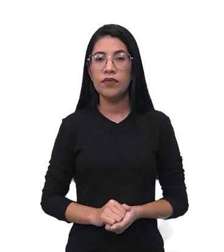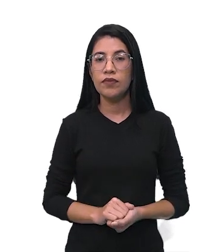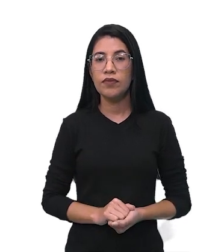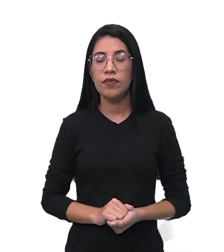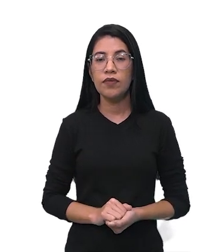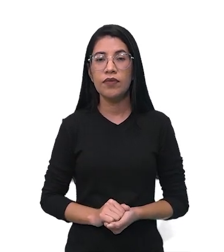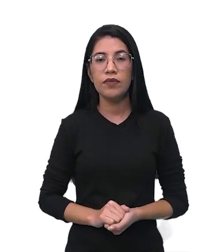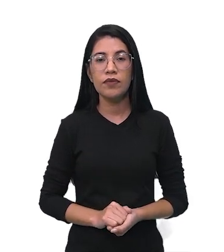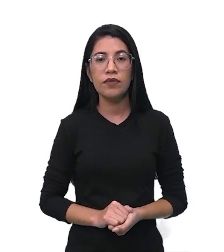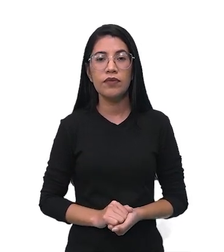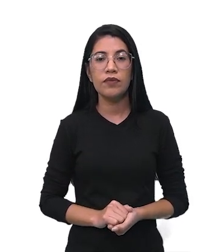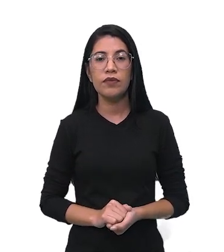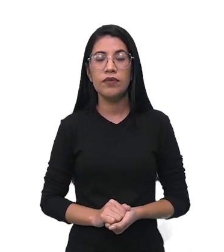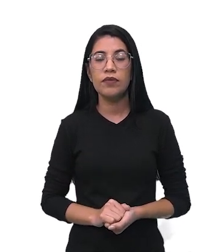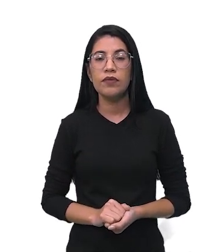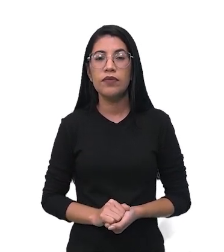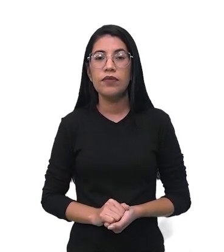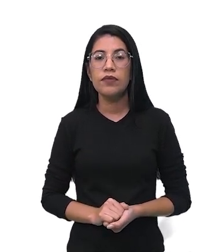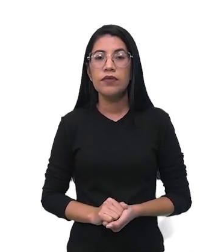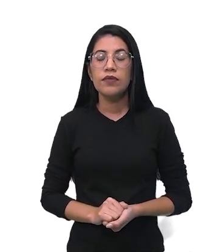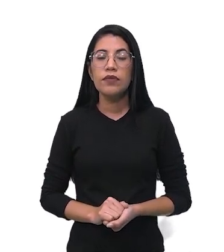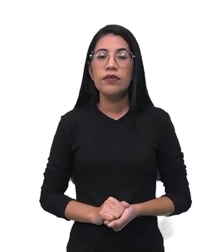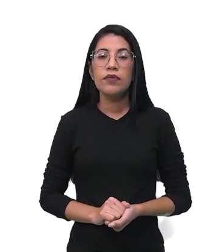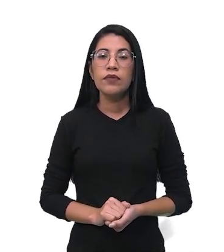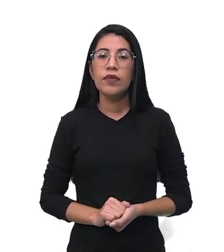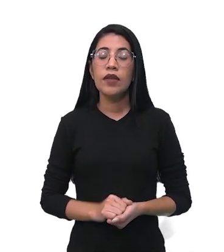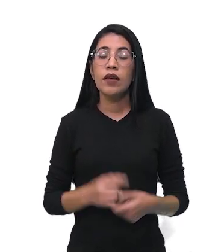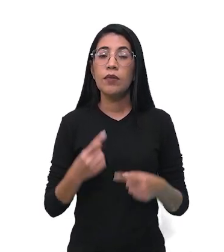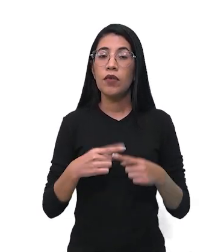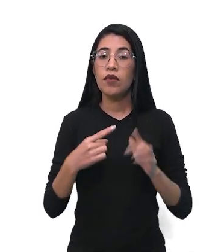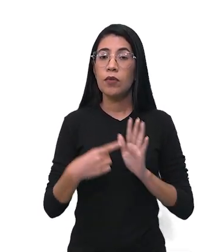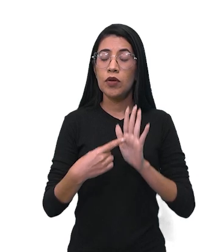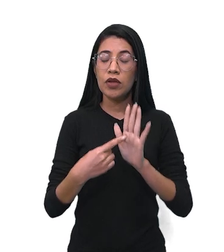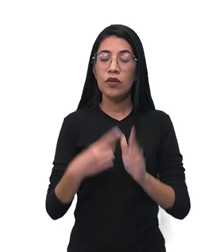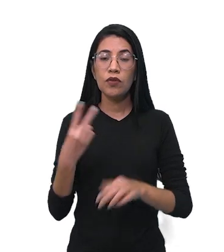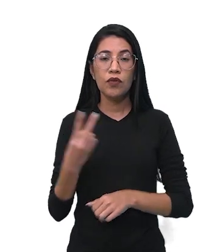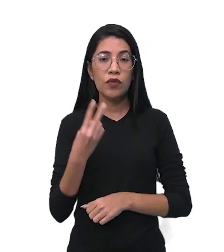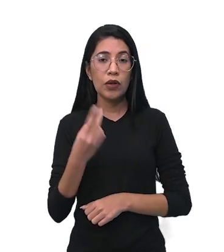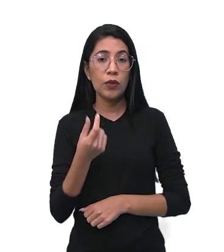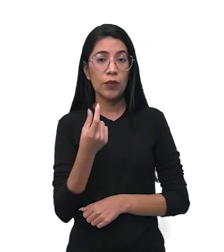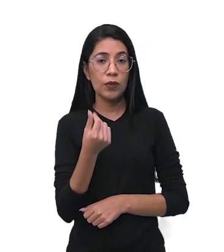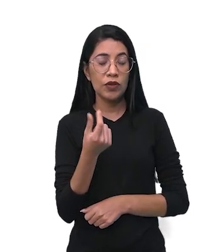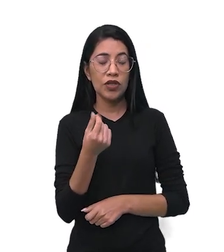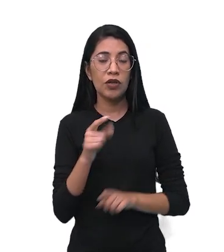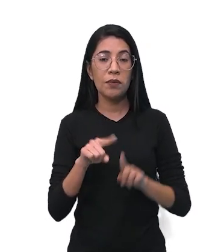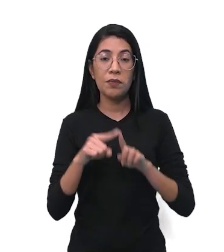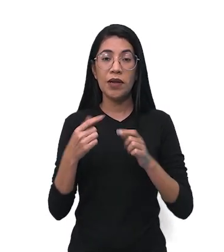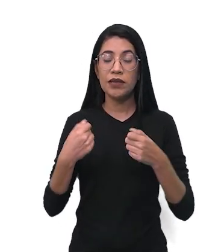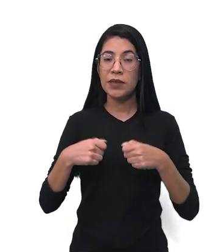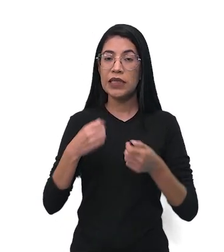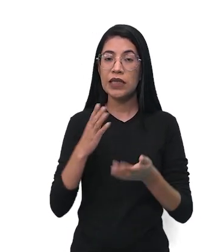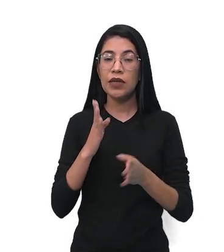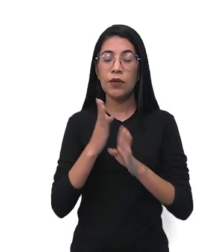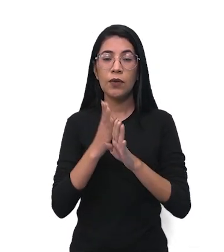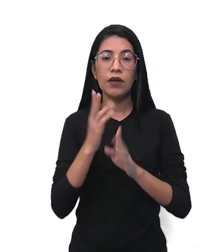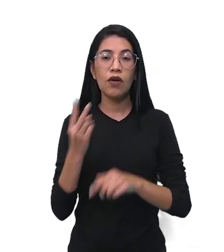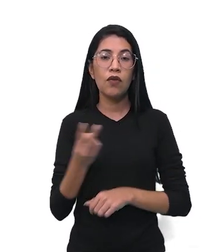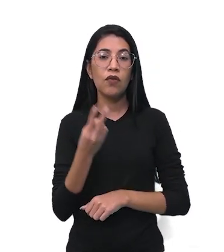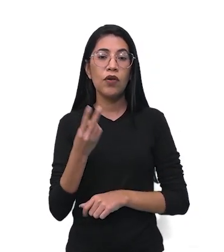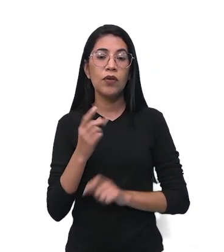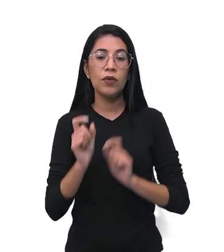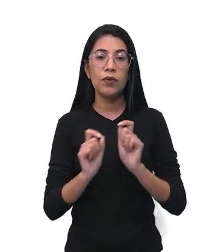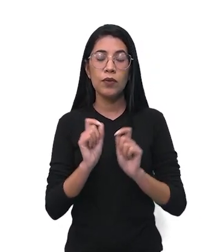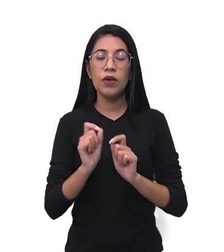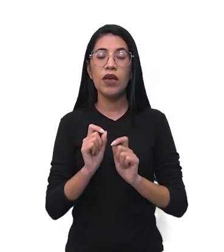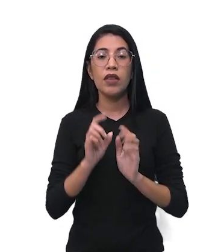de desconto, tá bom? Porque foi dado o valor em dinheiro, né? Mas nós precisamos descobrir o valor